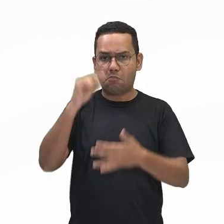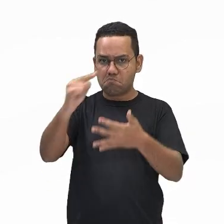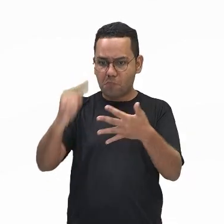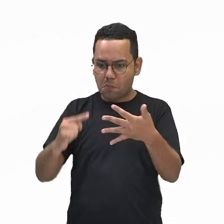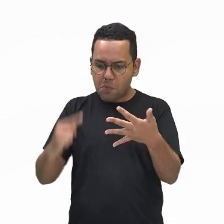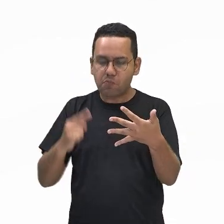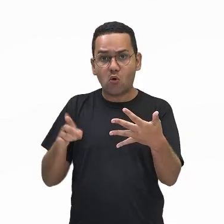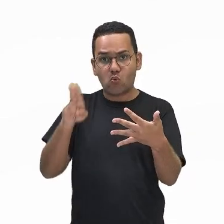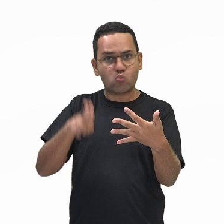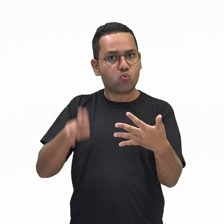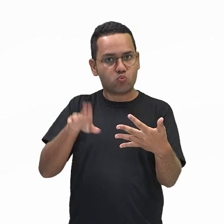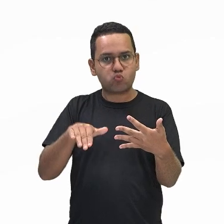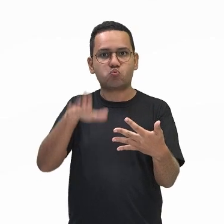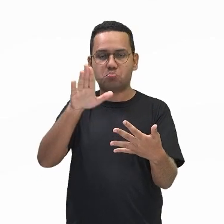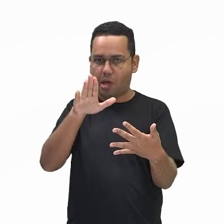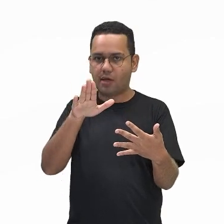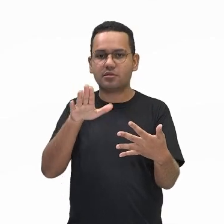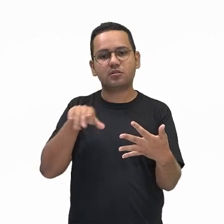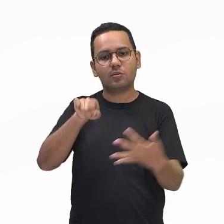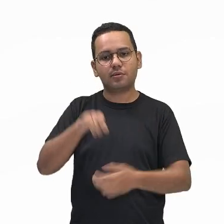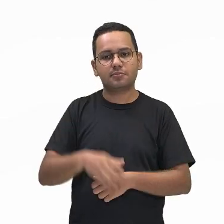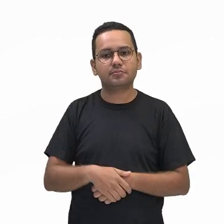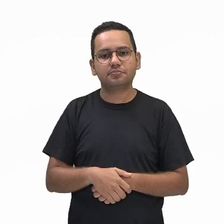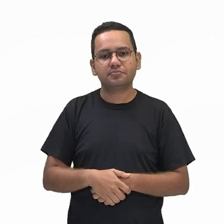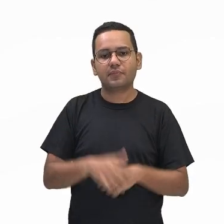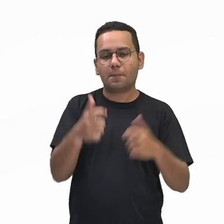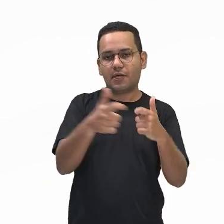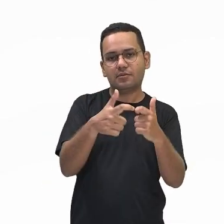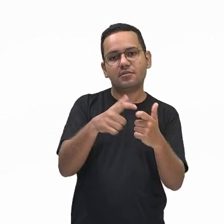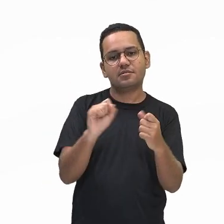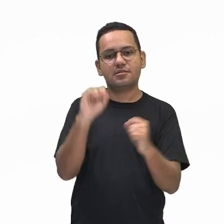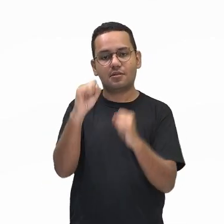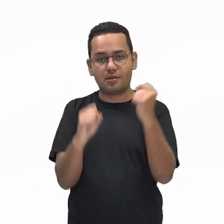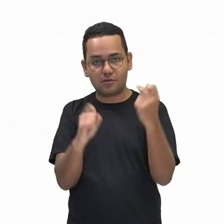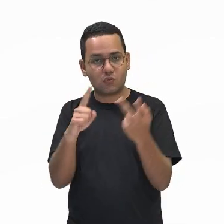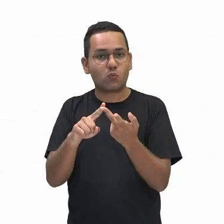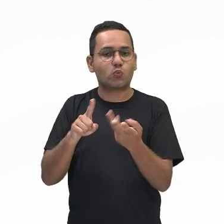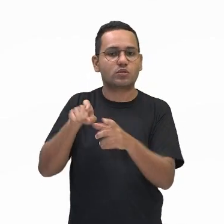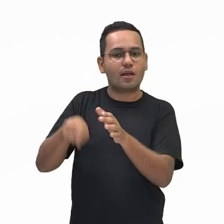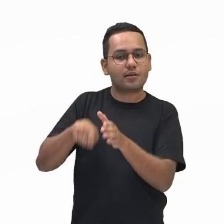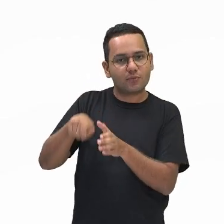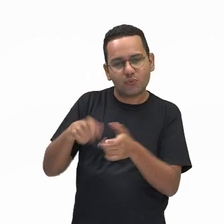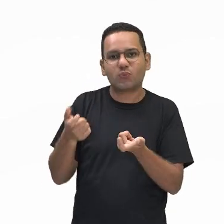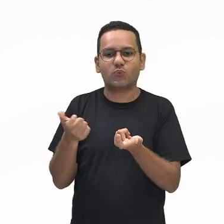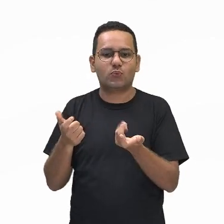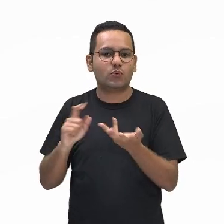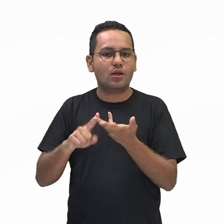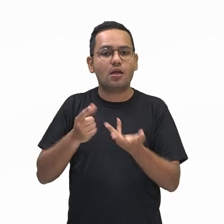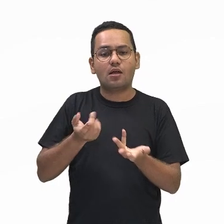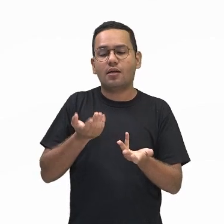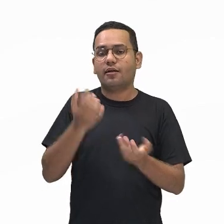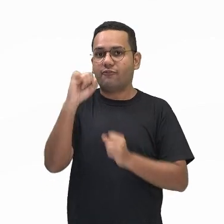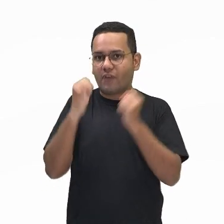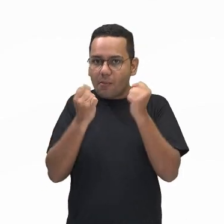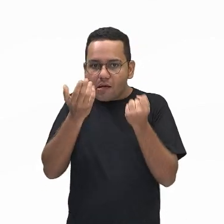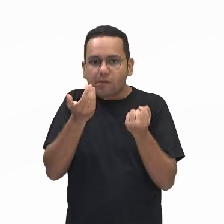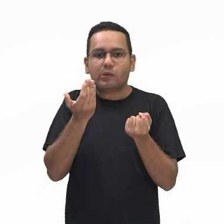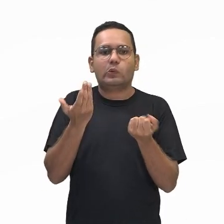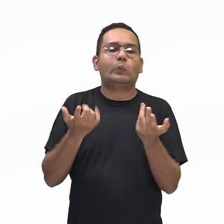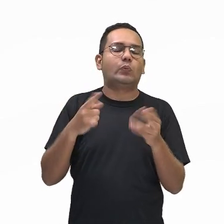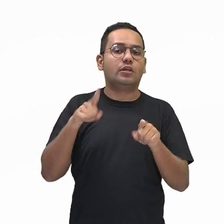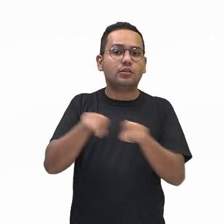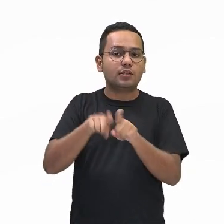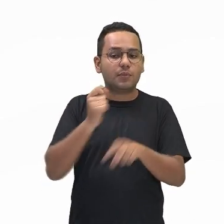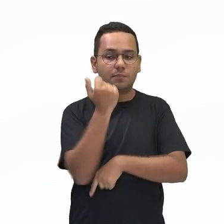com essas aplicações, destacam-se aí a medicina, a indústria, a agricultura, a indústria alimentícia e também o